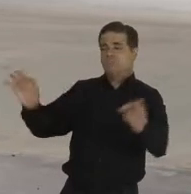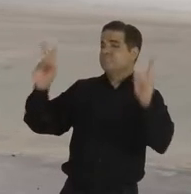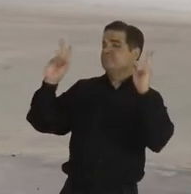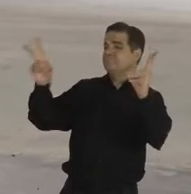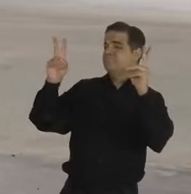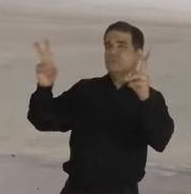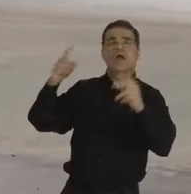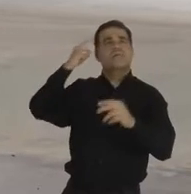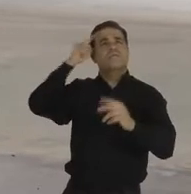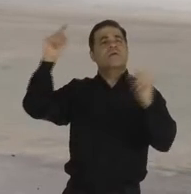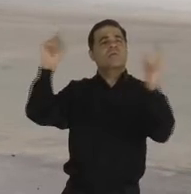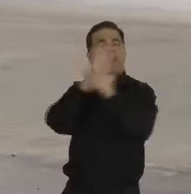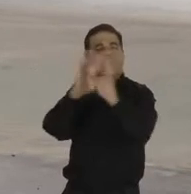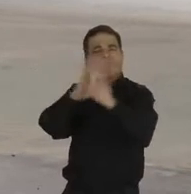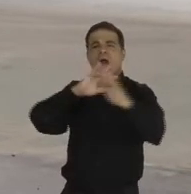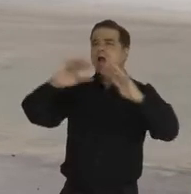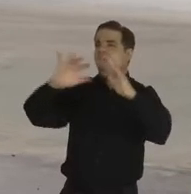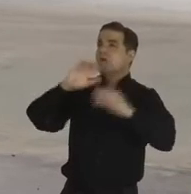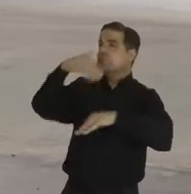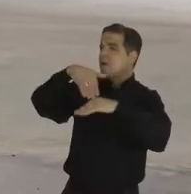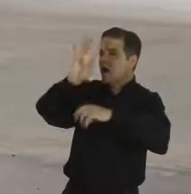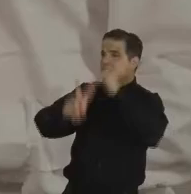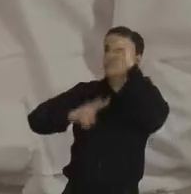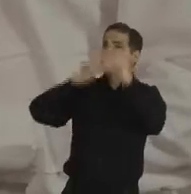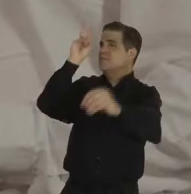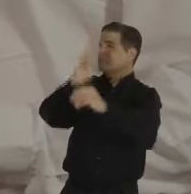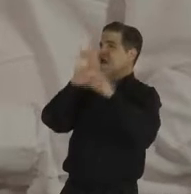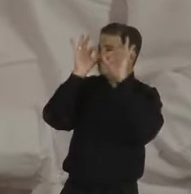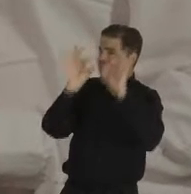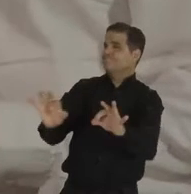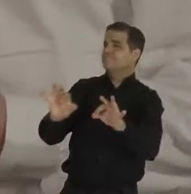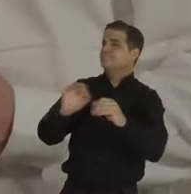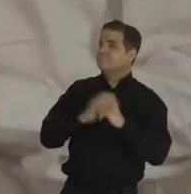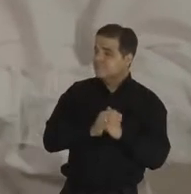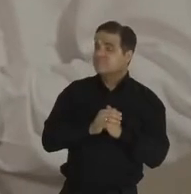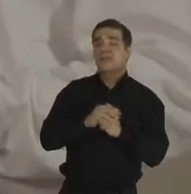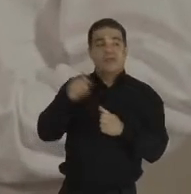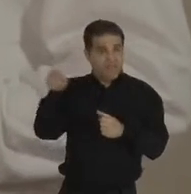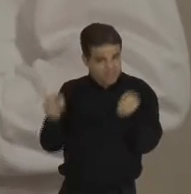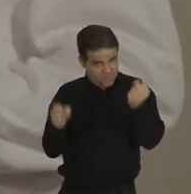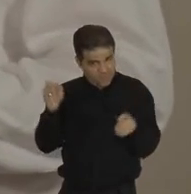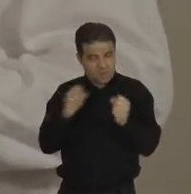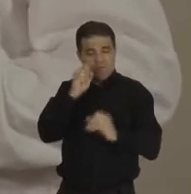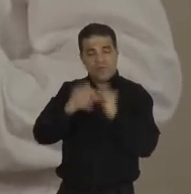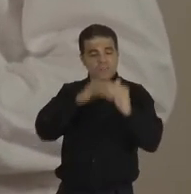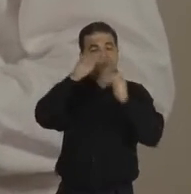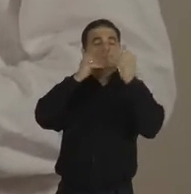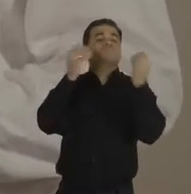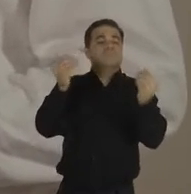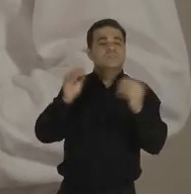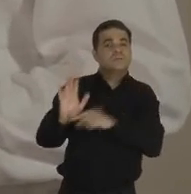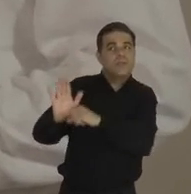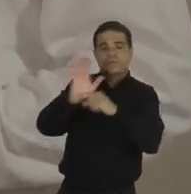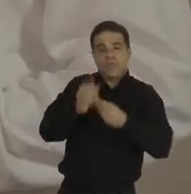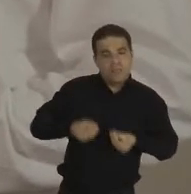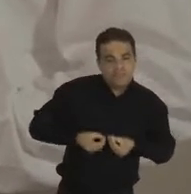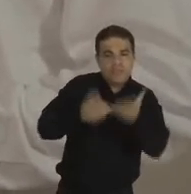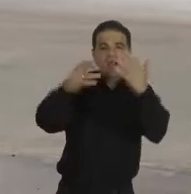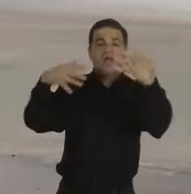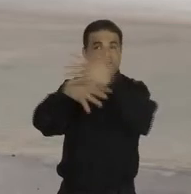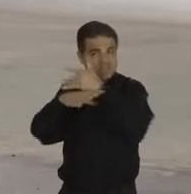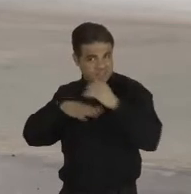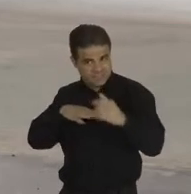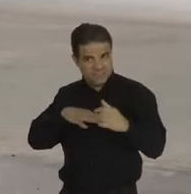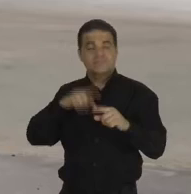você pensa numa mobilidade urbana muito mais sustentável de fato Exatamente esse veículo foi desenvolvido para fazer as entregas nas